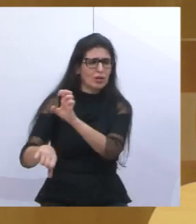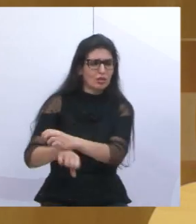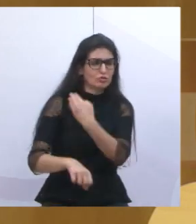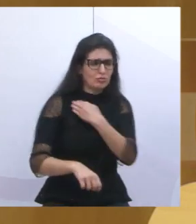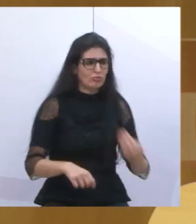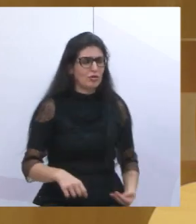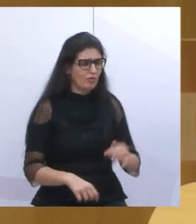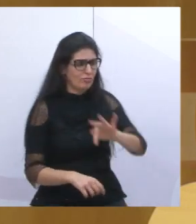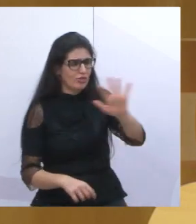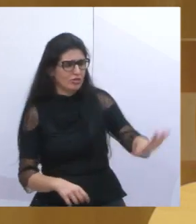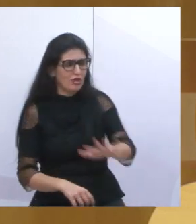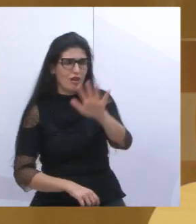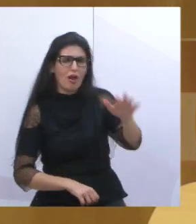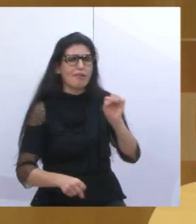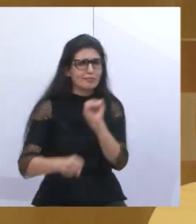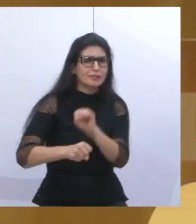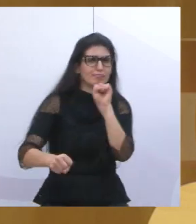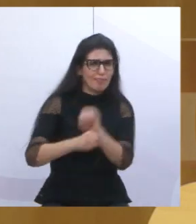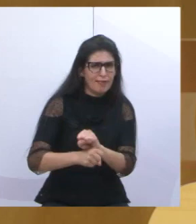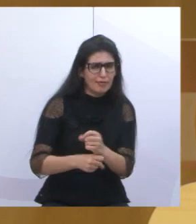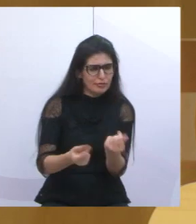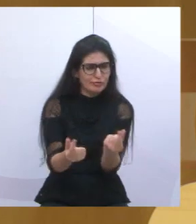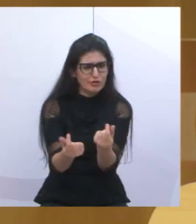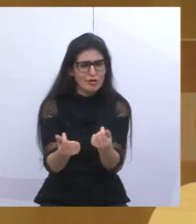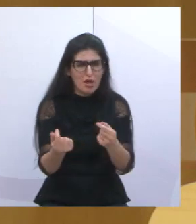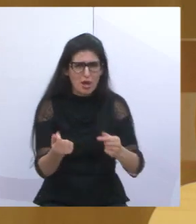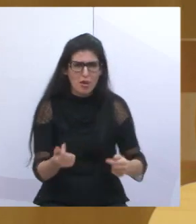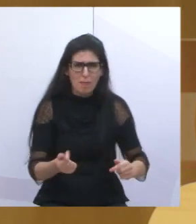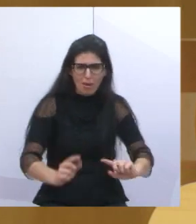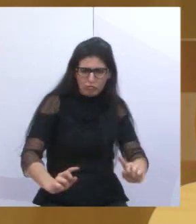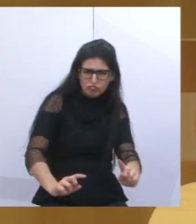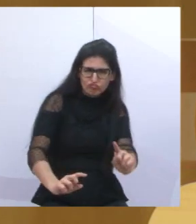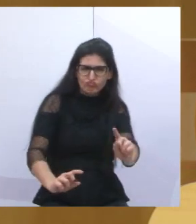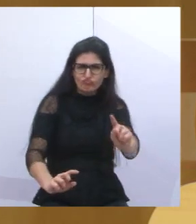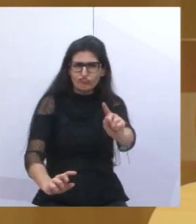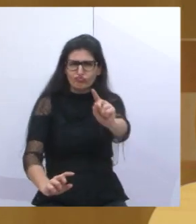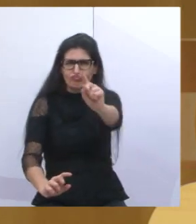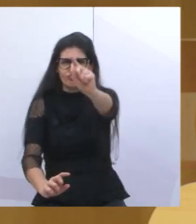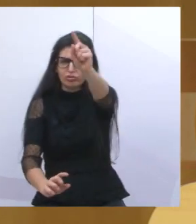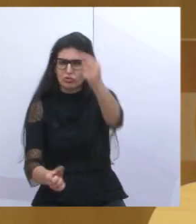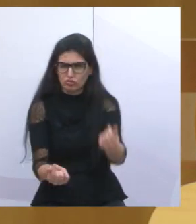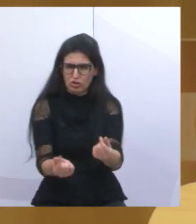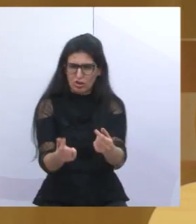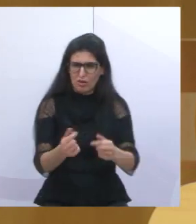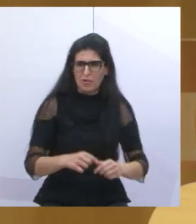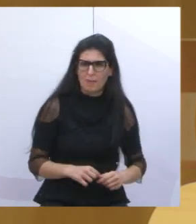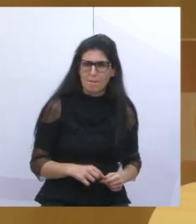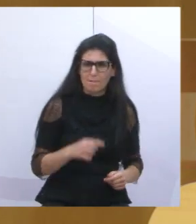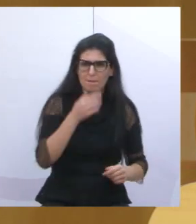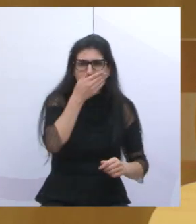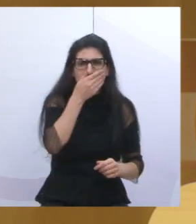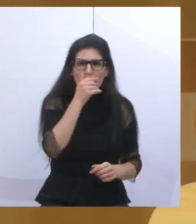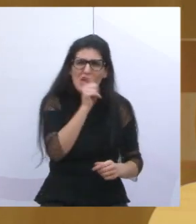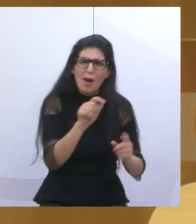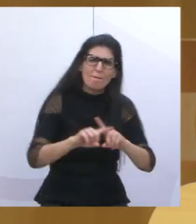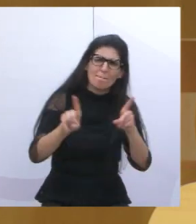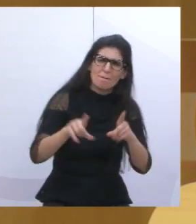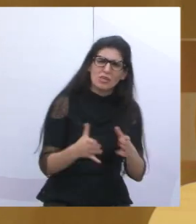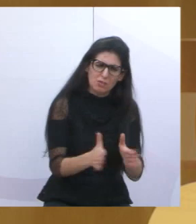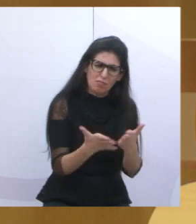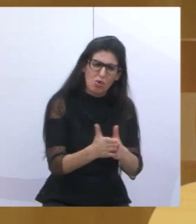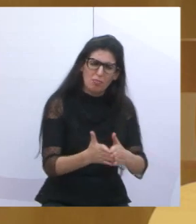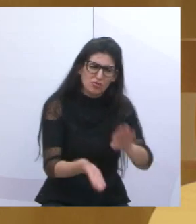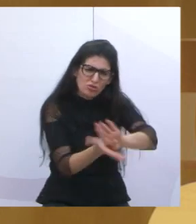Mas, então, é mais motivo para não tirar orçamento de habitação de interesse social e colocar em asfalto. Mas eu também